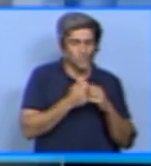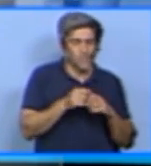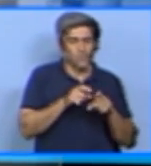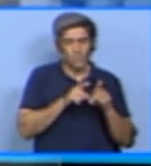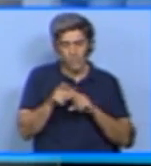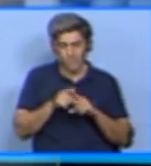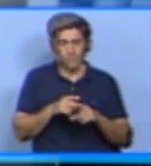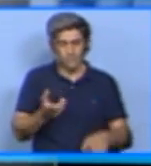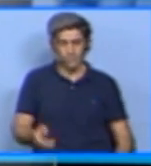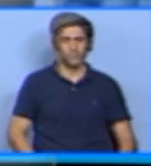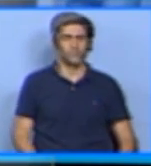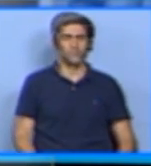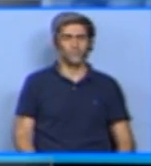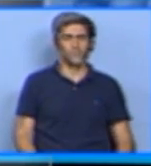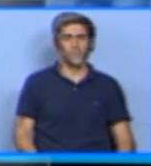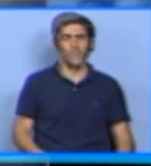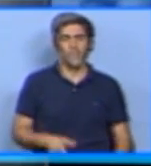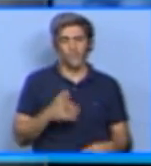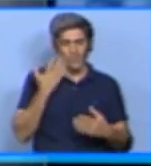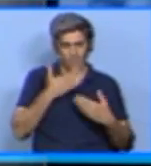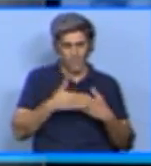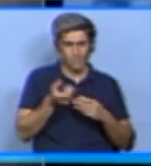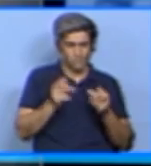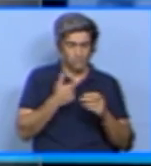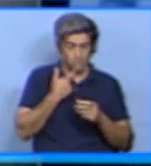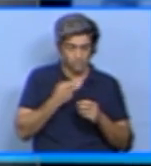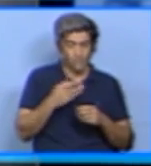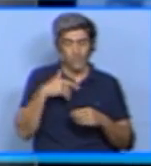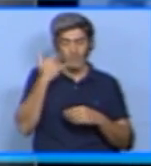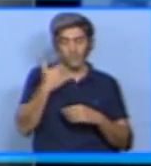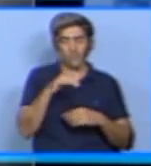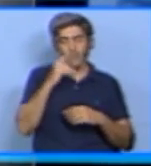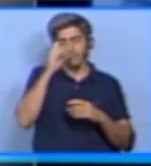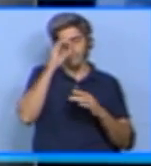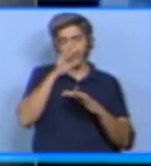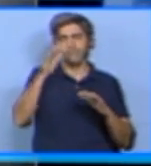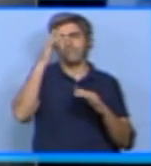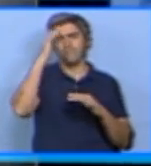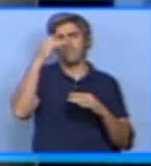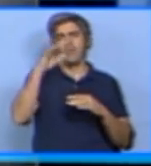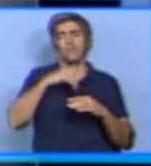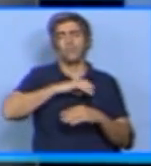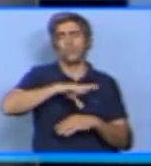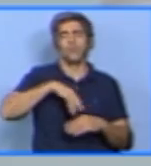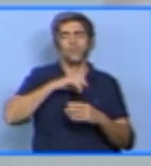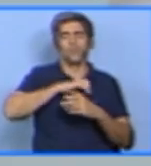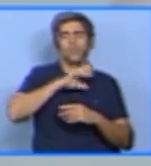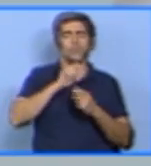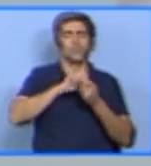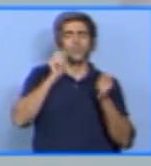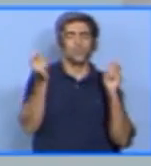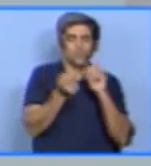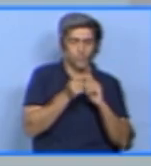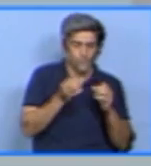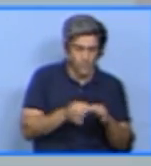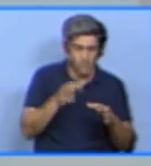nisso, por isso, estão na ordem do dia. No fundo, vão seguir uma idolatria que lhes parece um ideal, não é? Vamos mudar o mundo. Vamos finalmente introduzir a